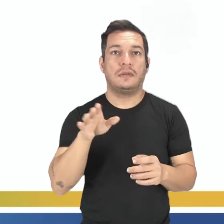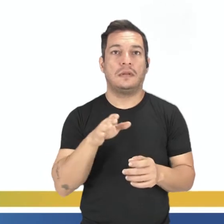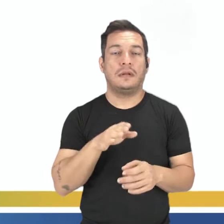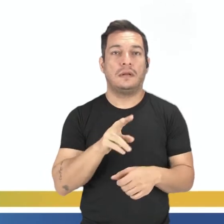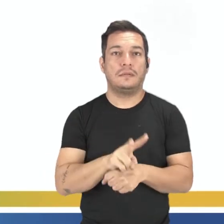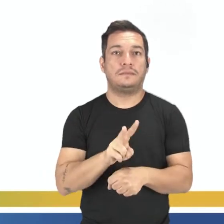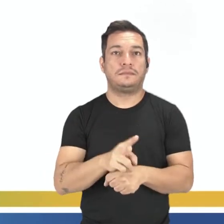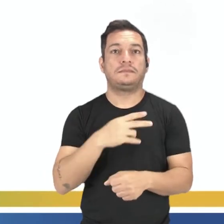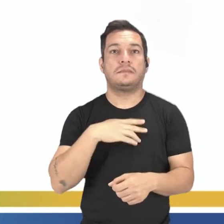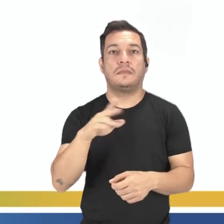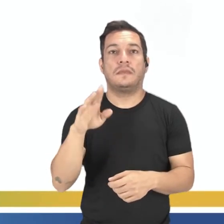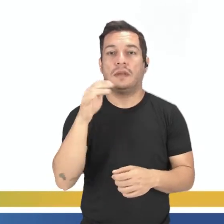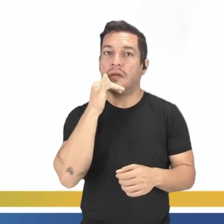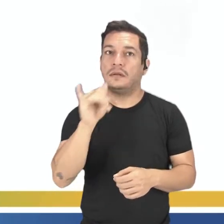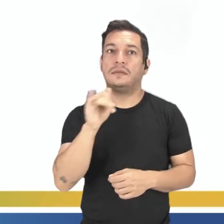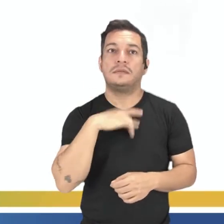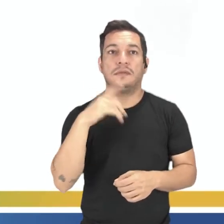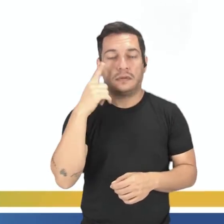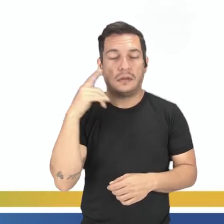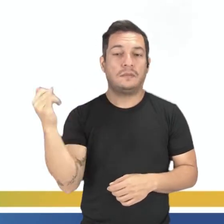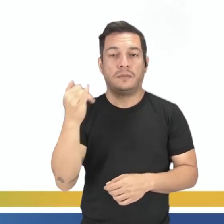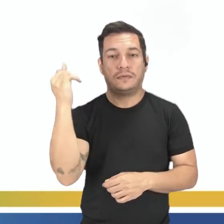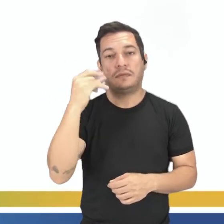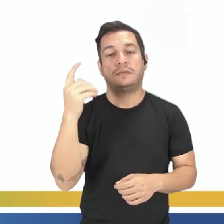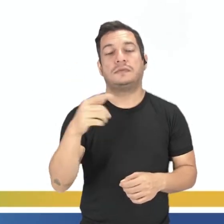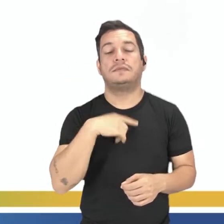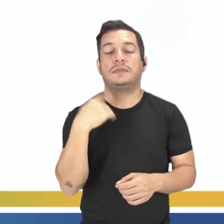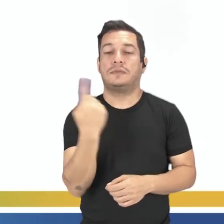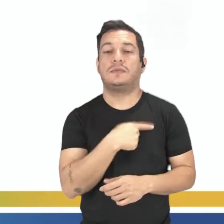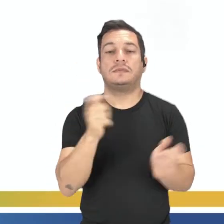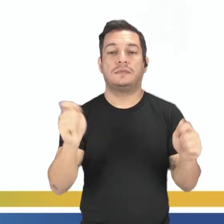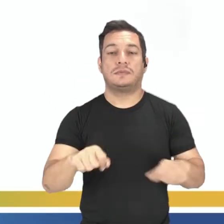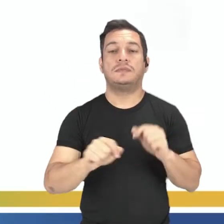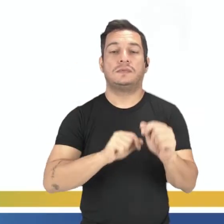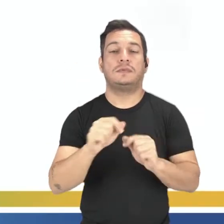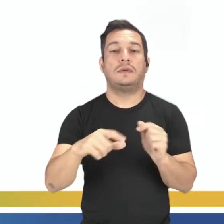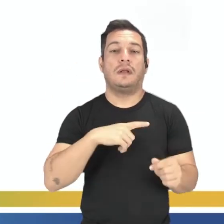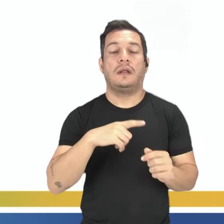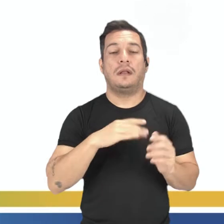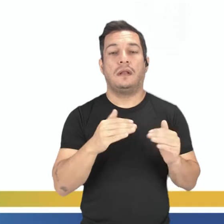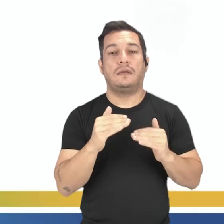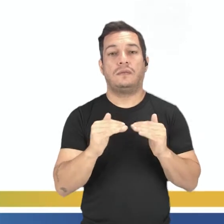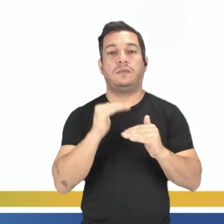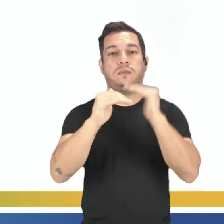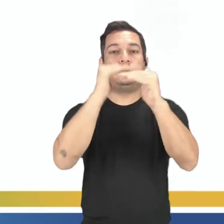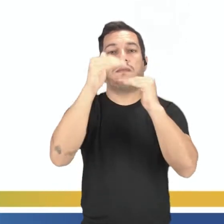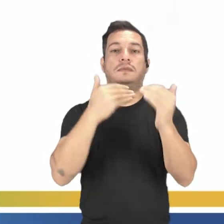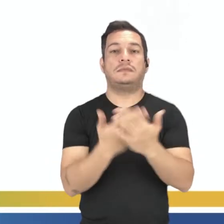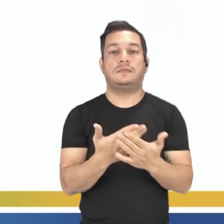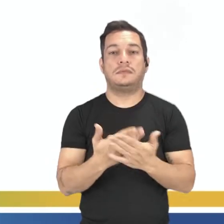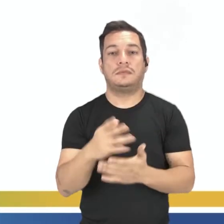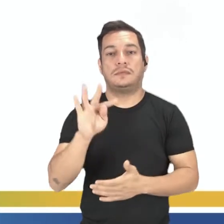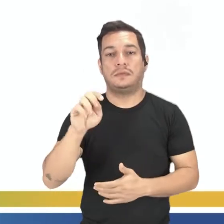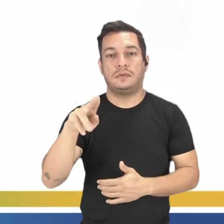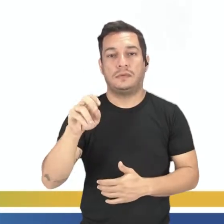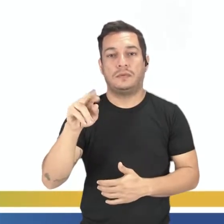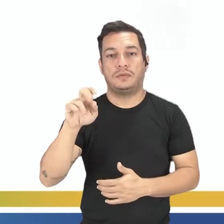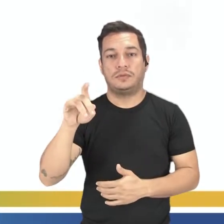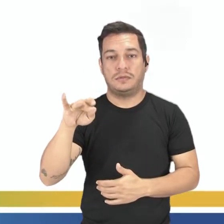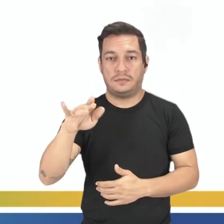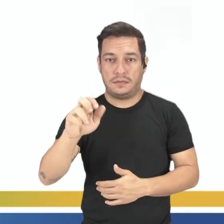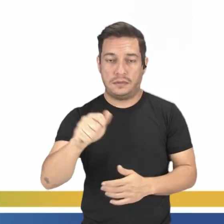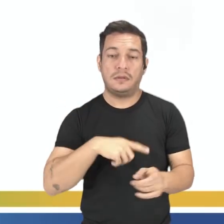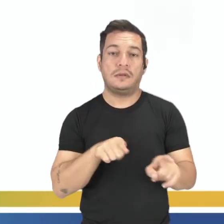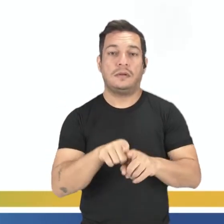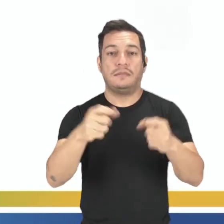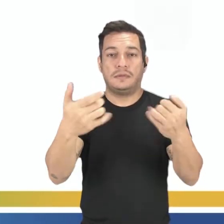energia, visto que ele é fundamental, de suma importância para que a gente possa avançar no estudo da termodinâmica.